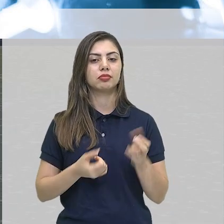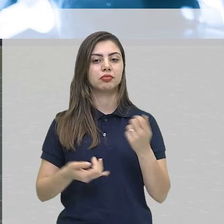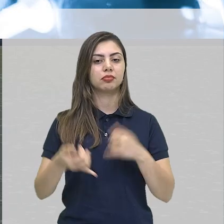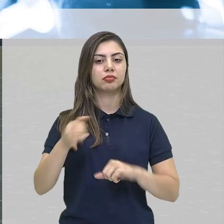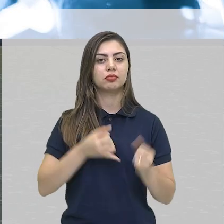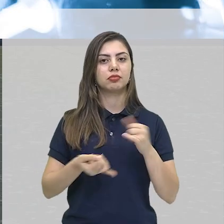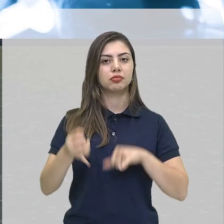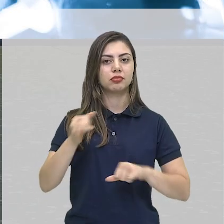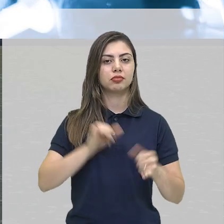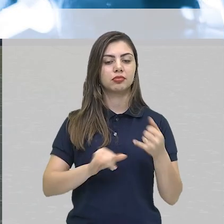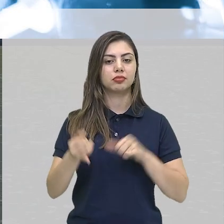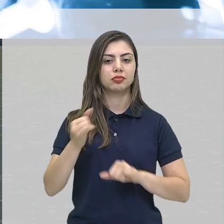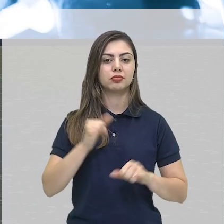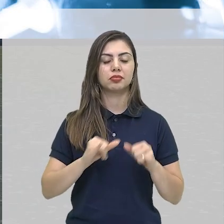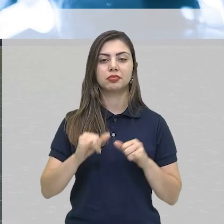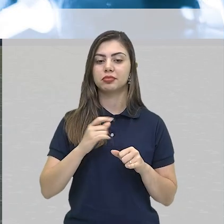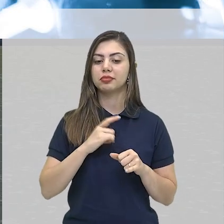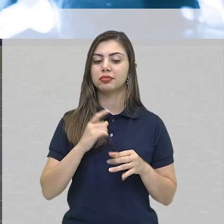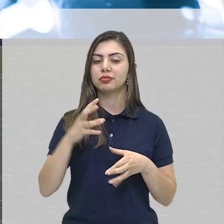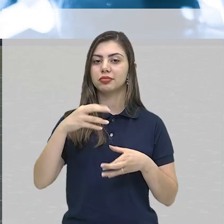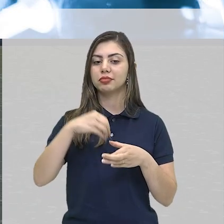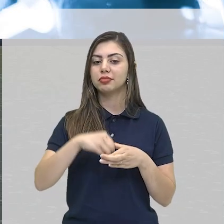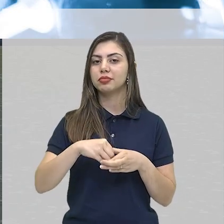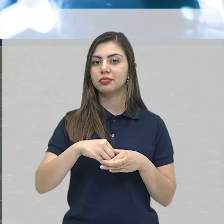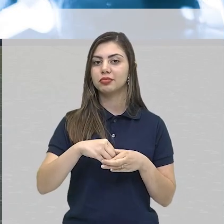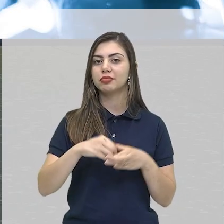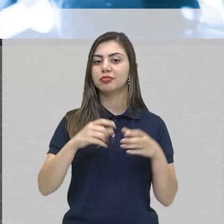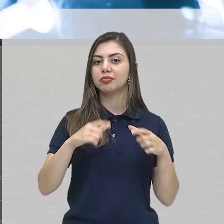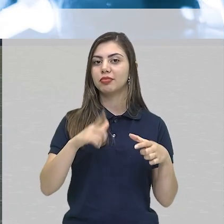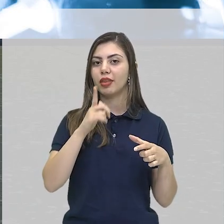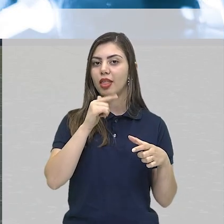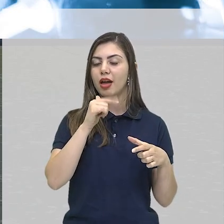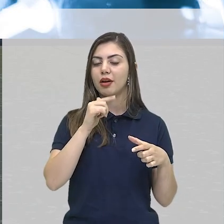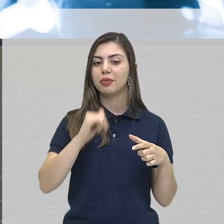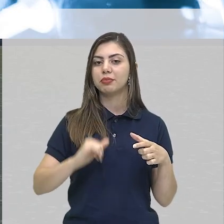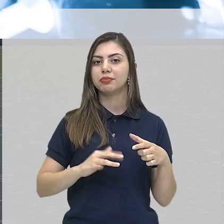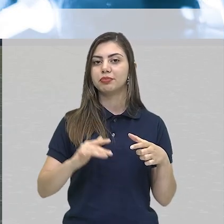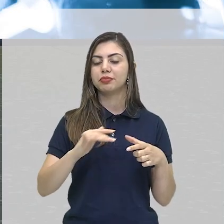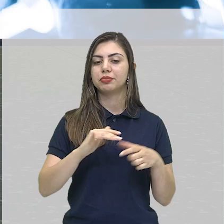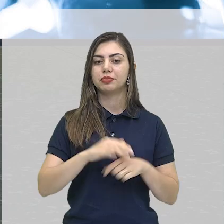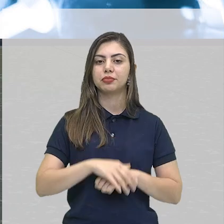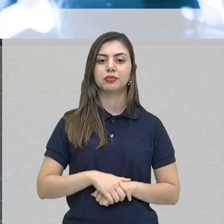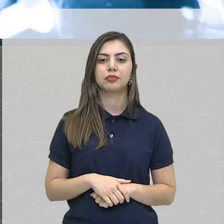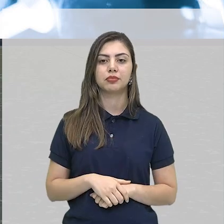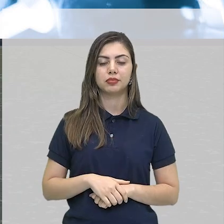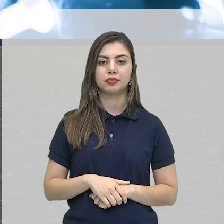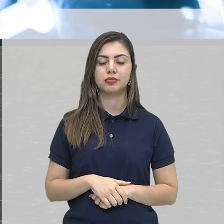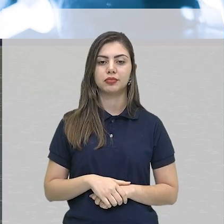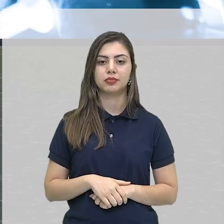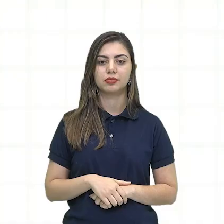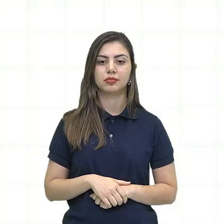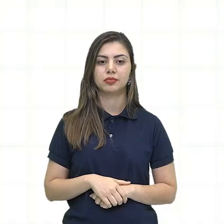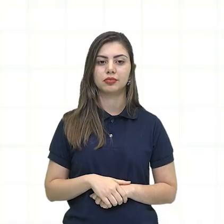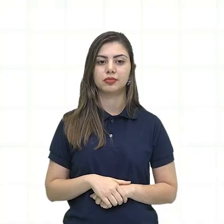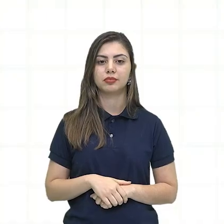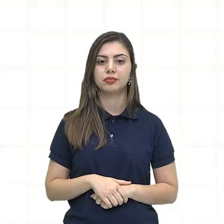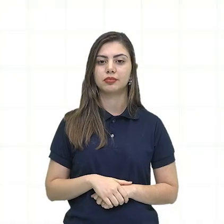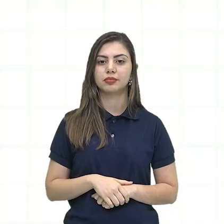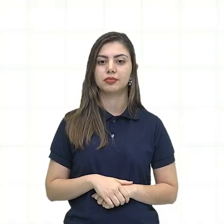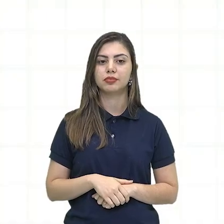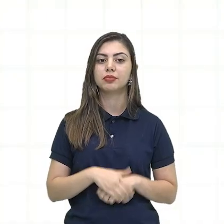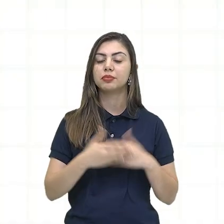que ocorre ali na água. Então, dando continuidade, vamos lá. Nós temos